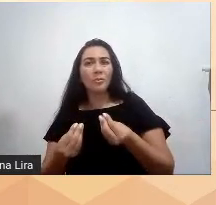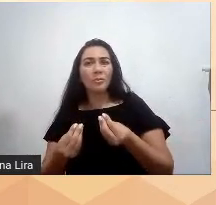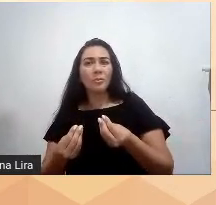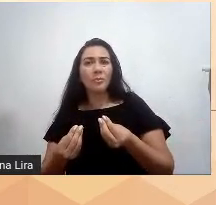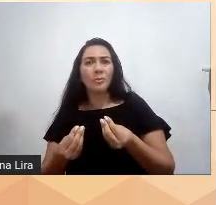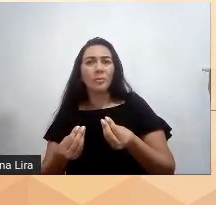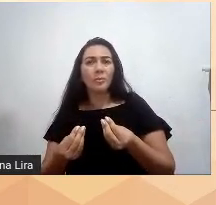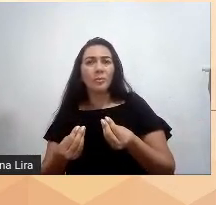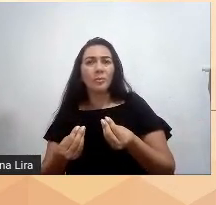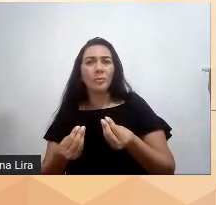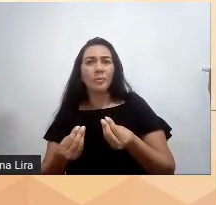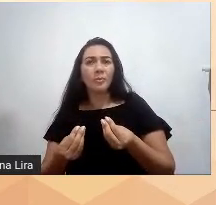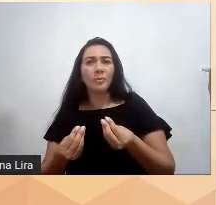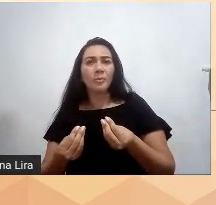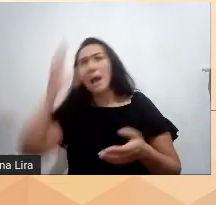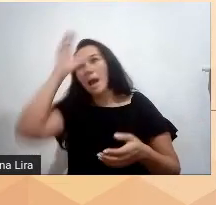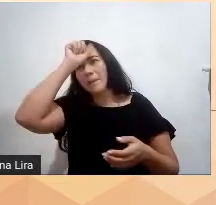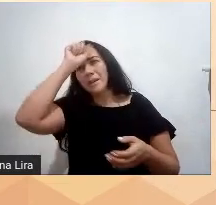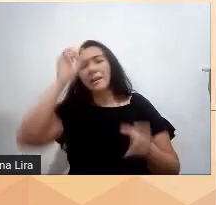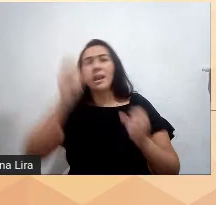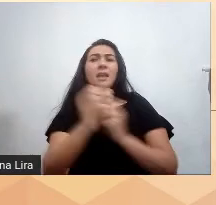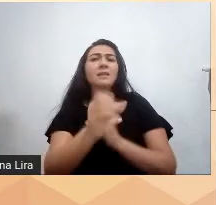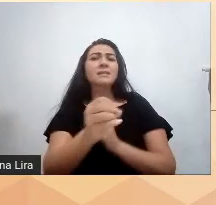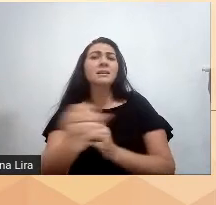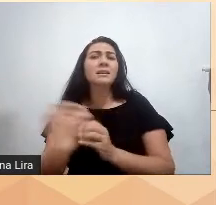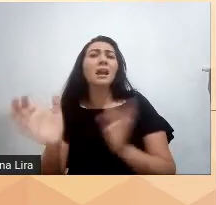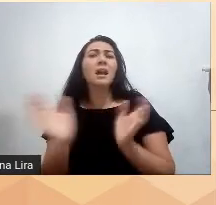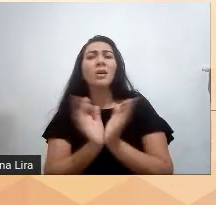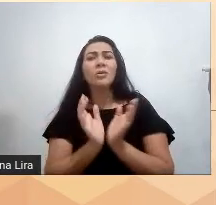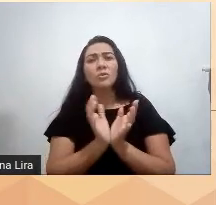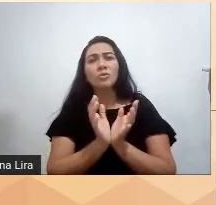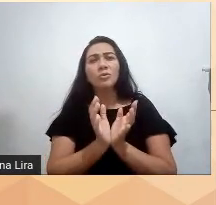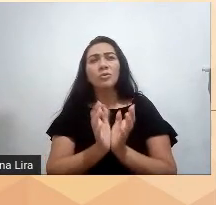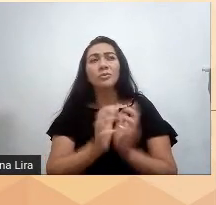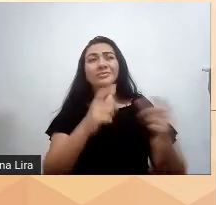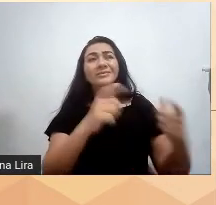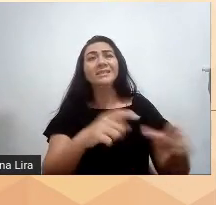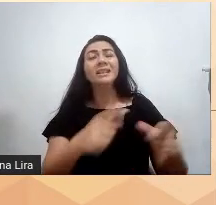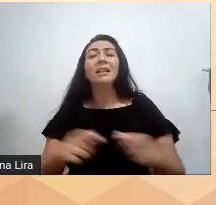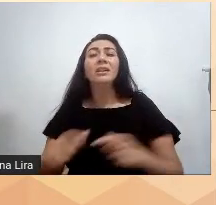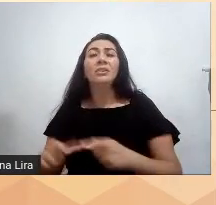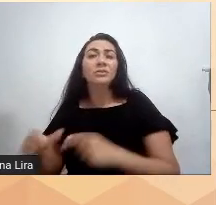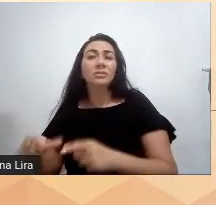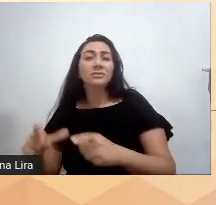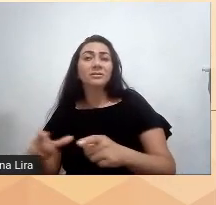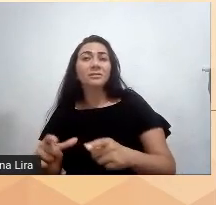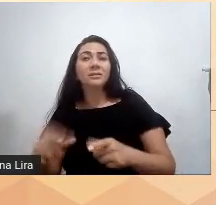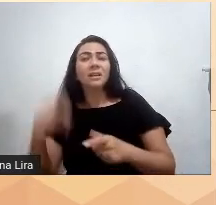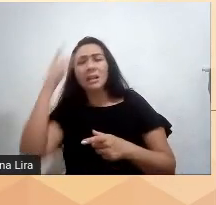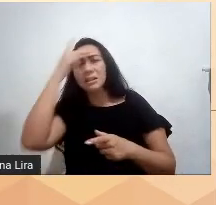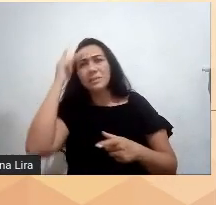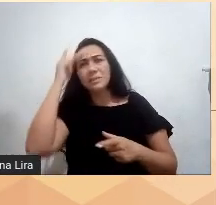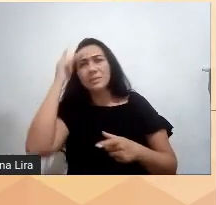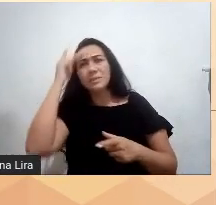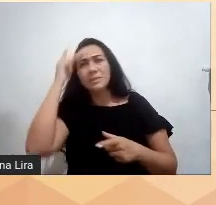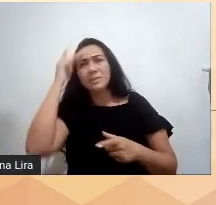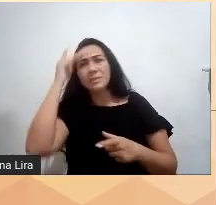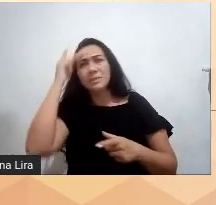a comunidade onde a minha unidade de informação está inserida. Acessibilidade, democratização de